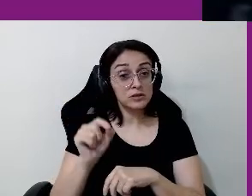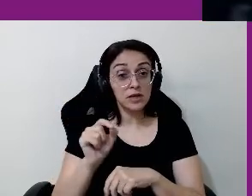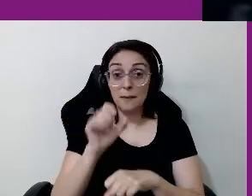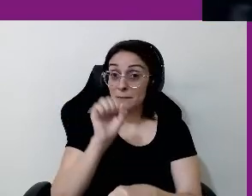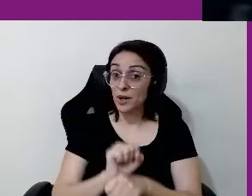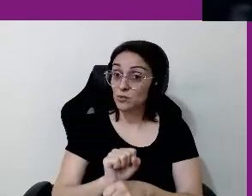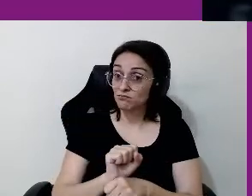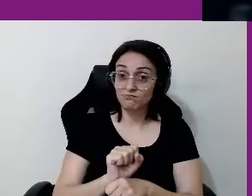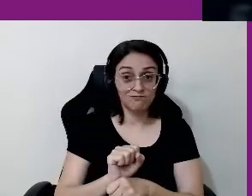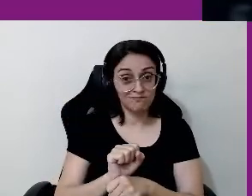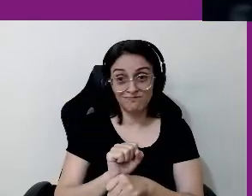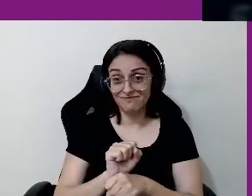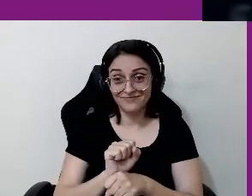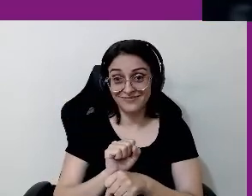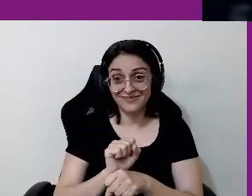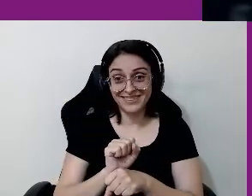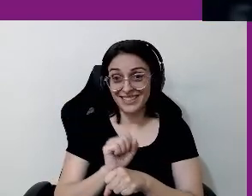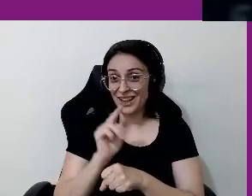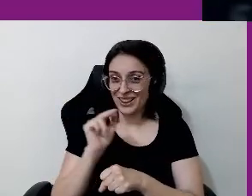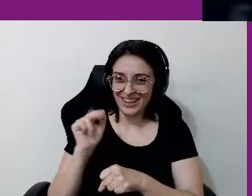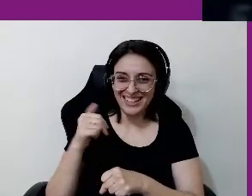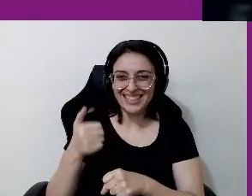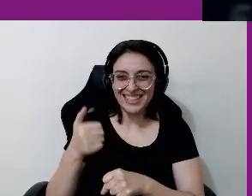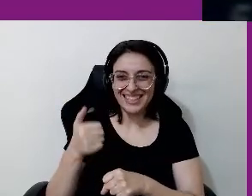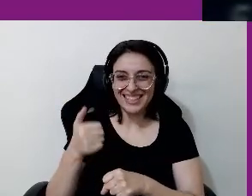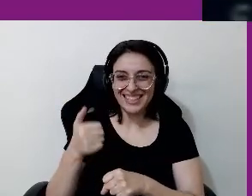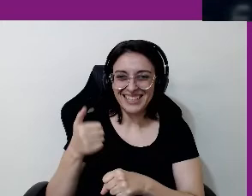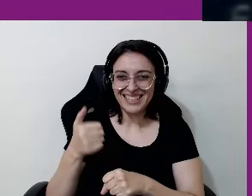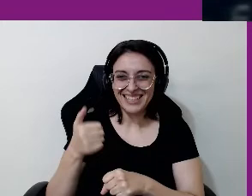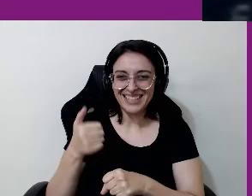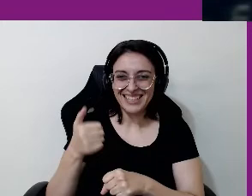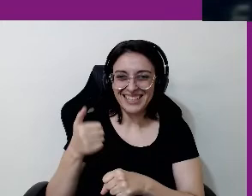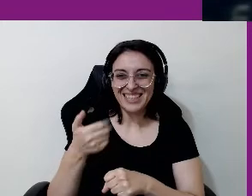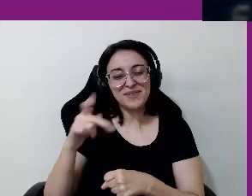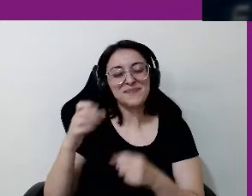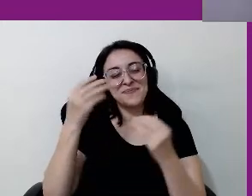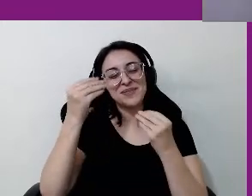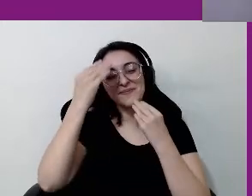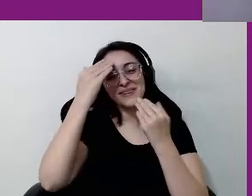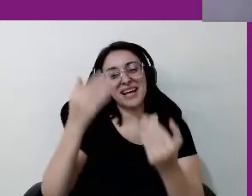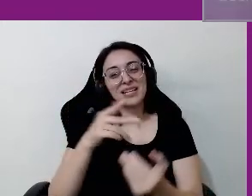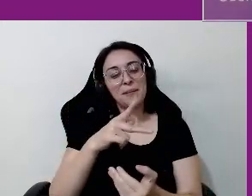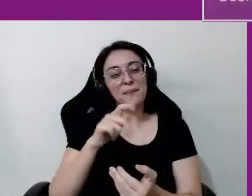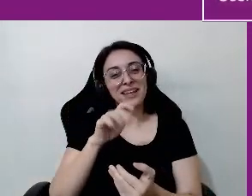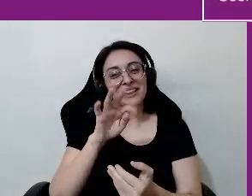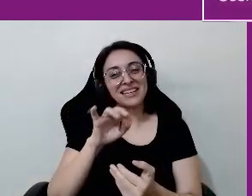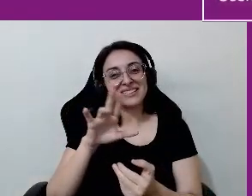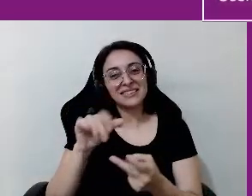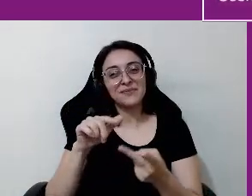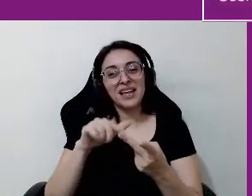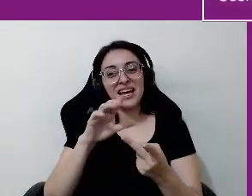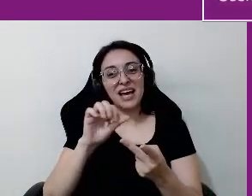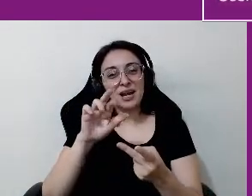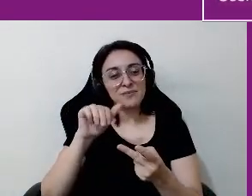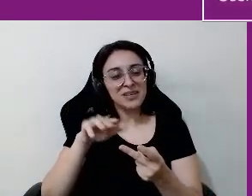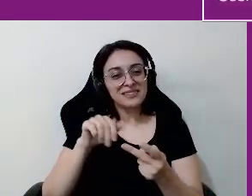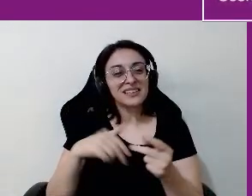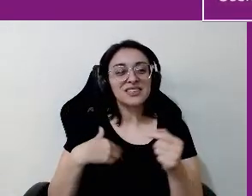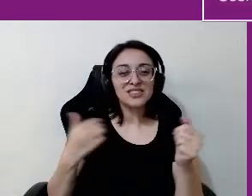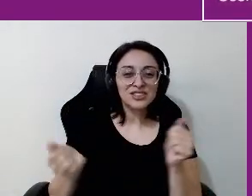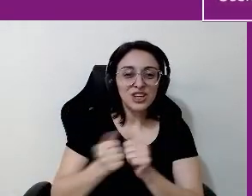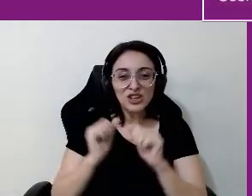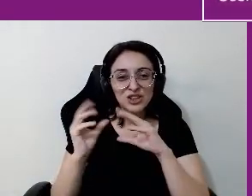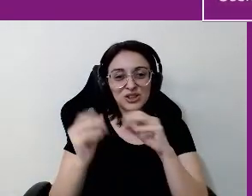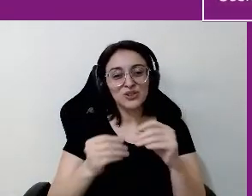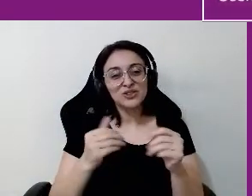parou. Professor Felipe, a palavra é sua. Muito obrigado, Patrícia, obrigado, Carmen, obrigado a todos por estarem